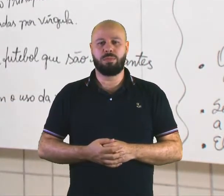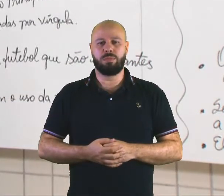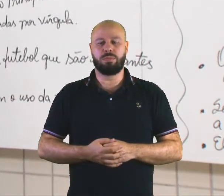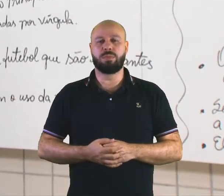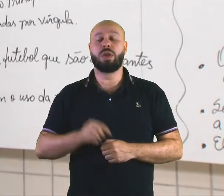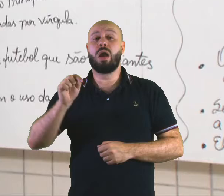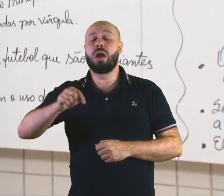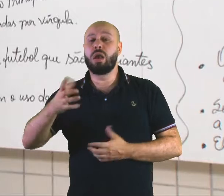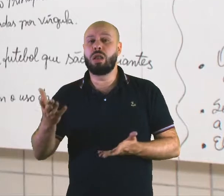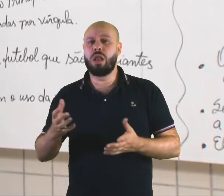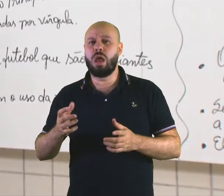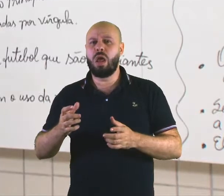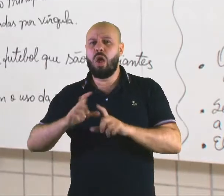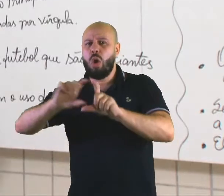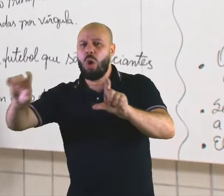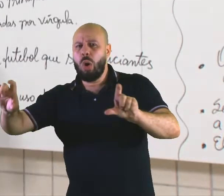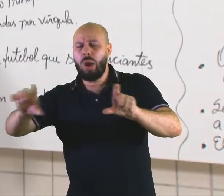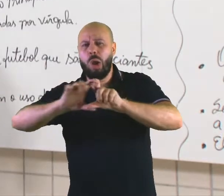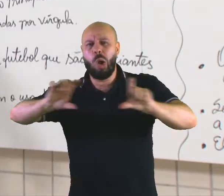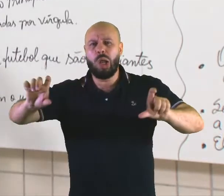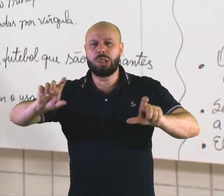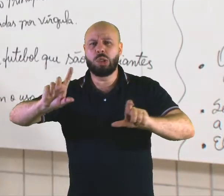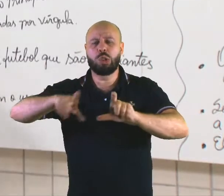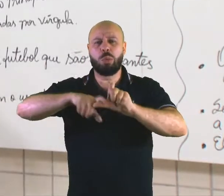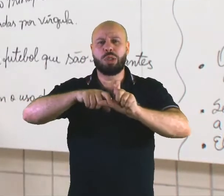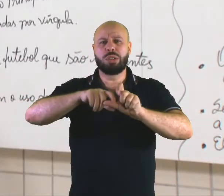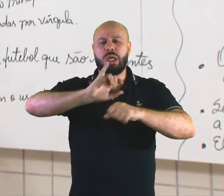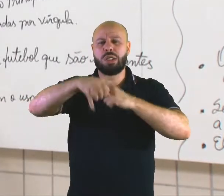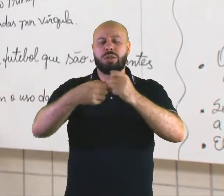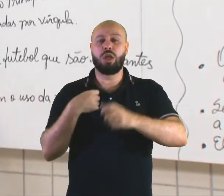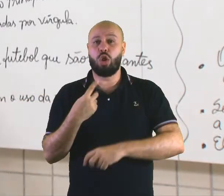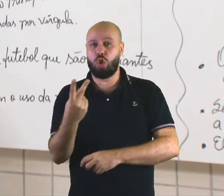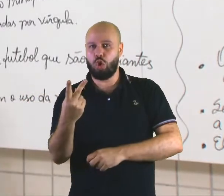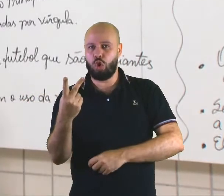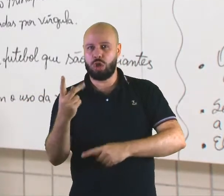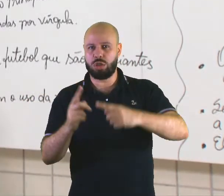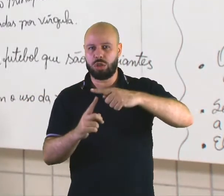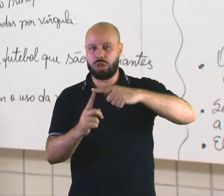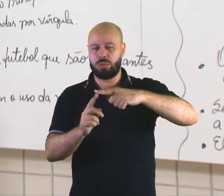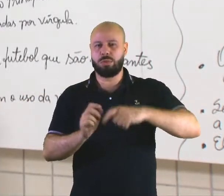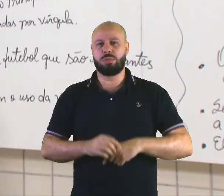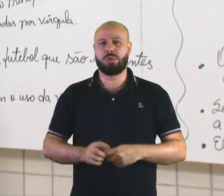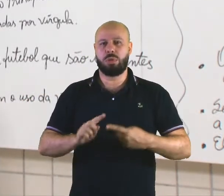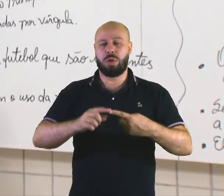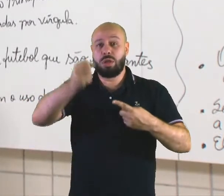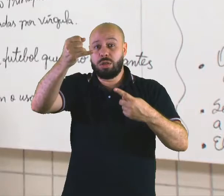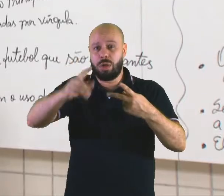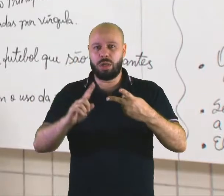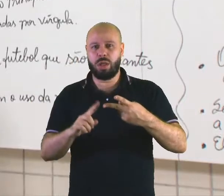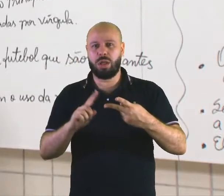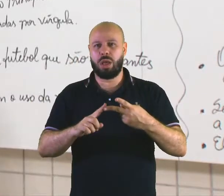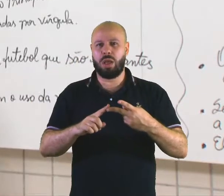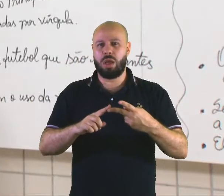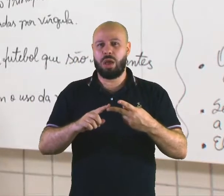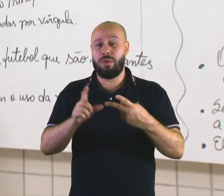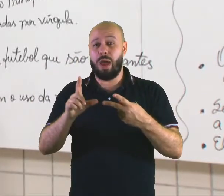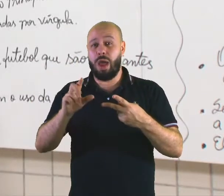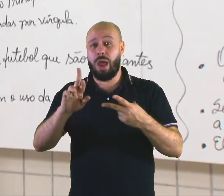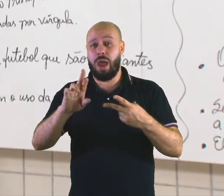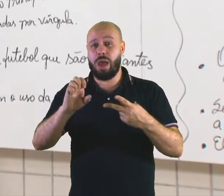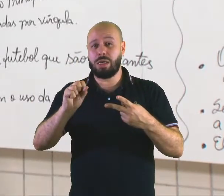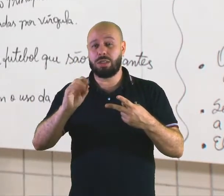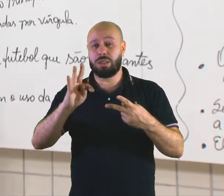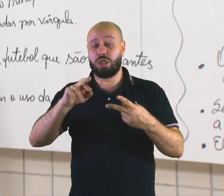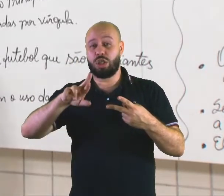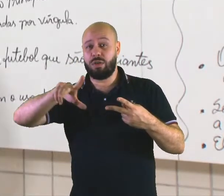orações subordinadas adjetivas, eu tenho elas de dois tipos. Eu tenho a explicativa e a restritiva,